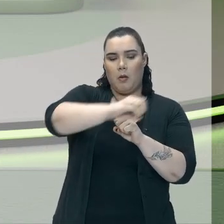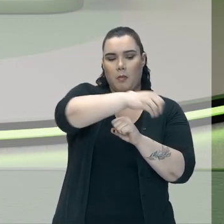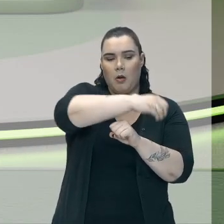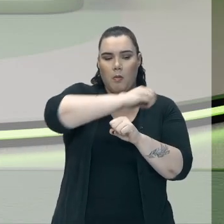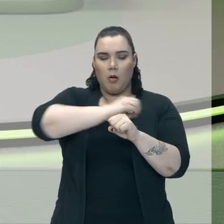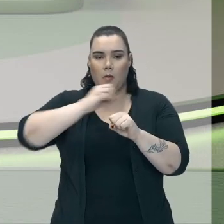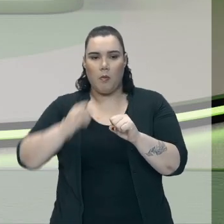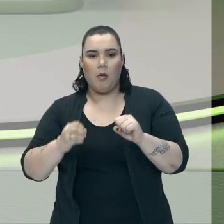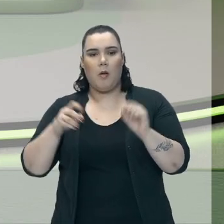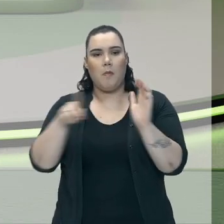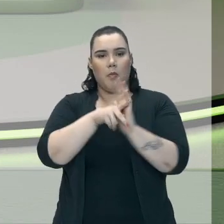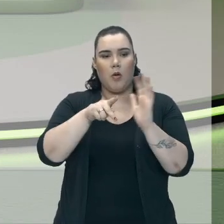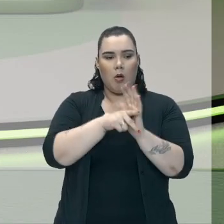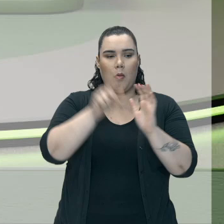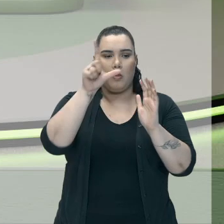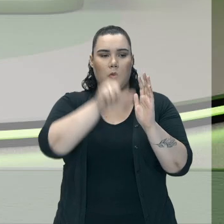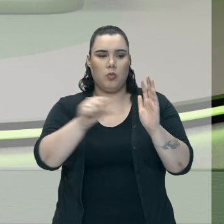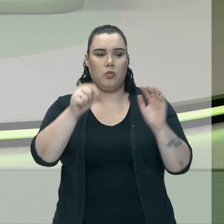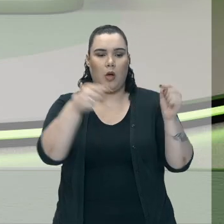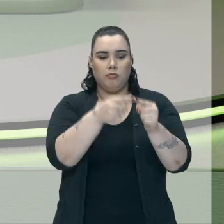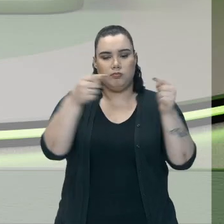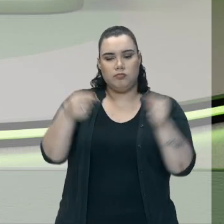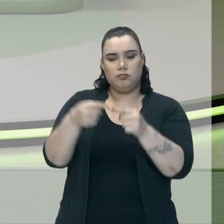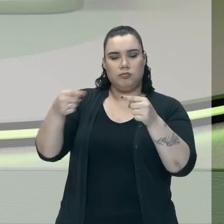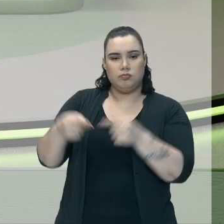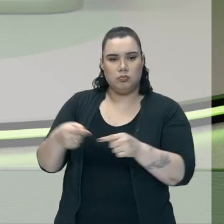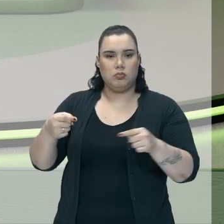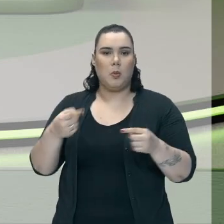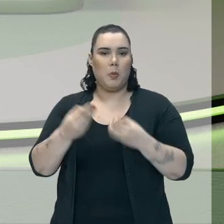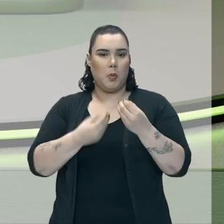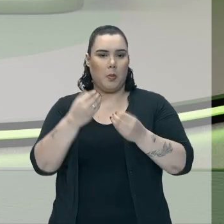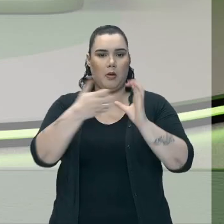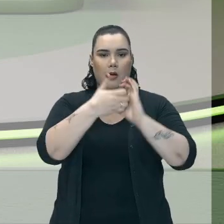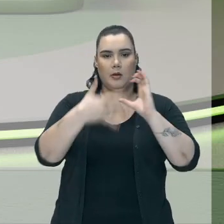suas luas, como é que esse planeta se comporta, né?